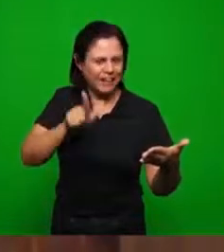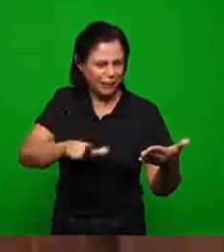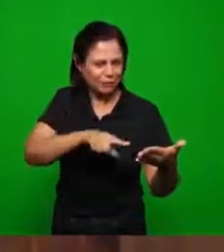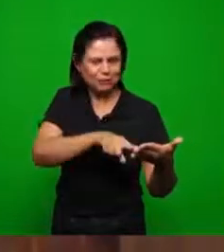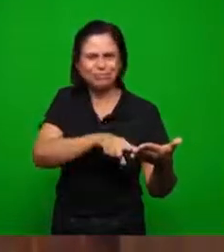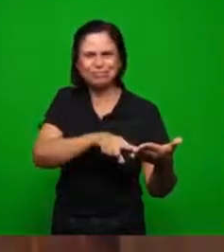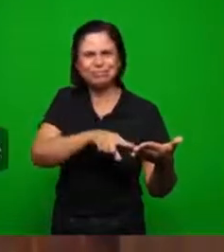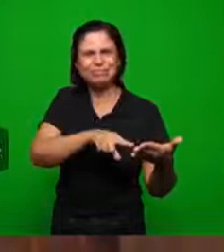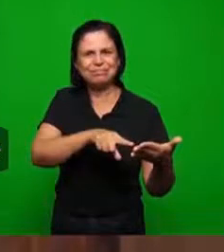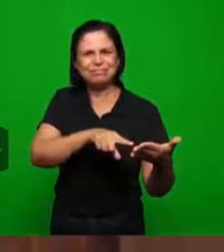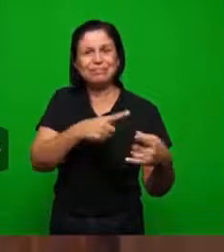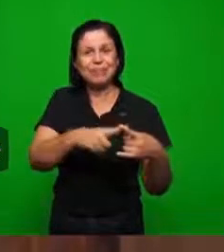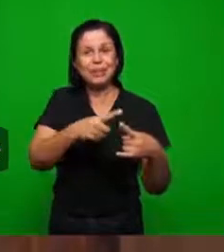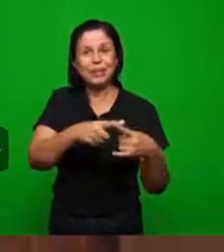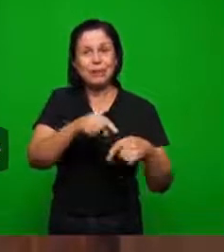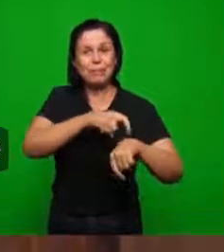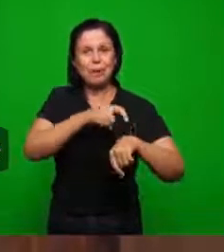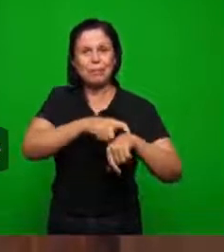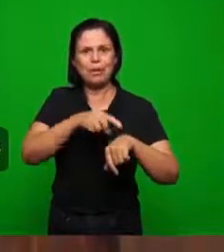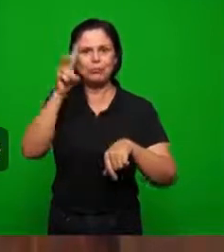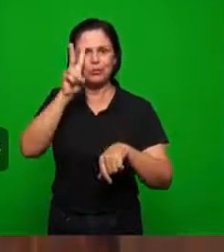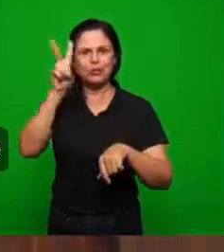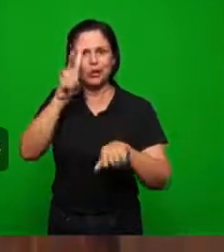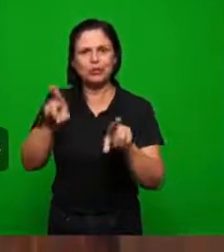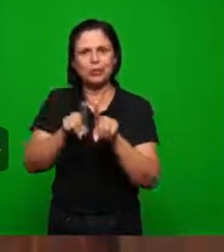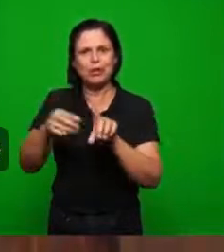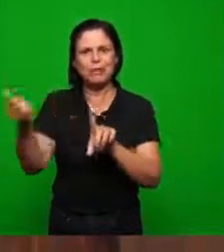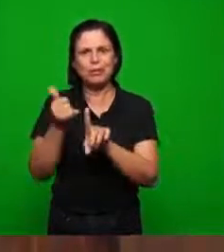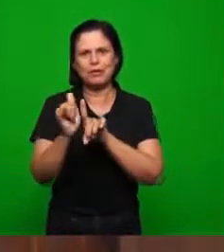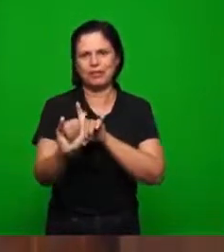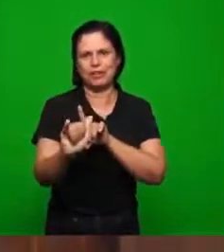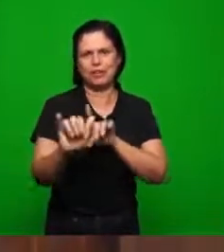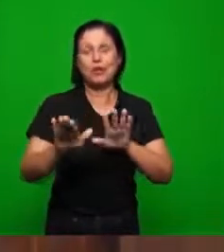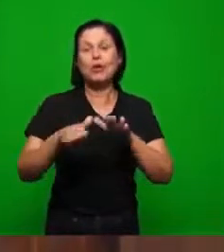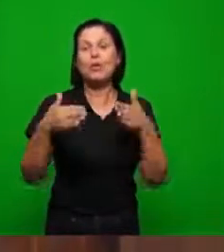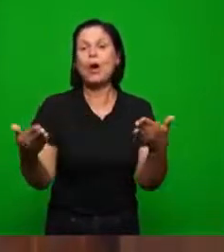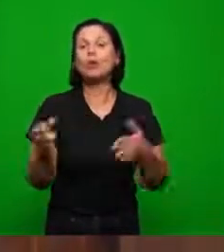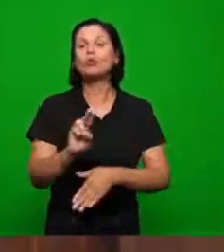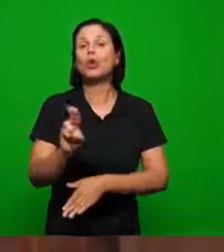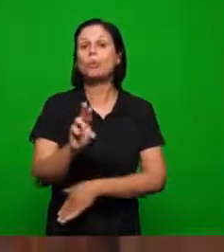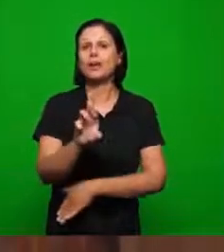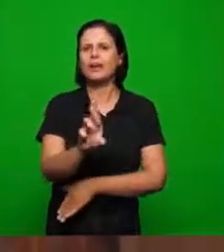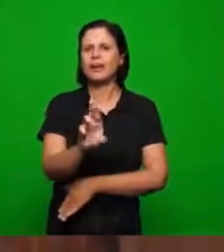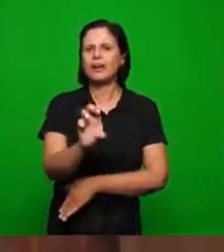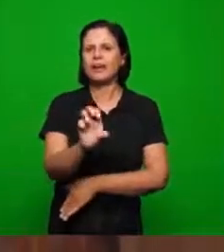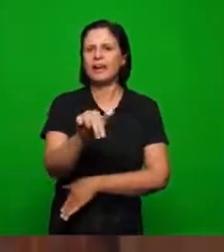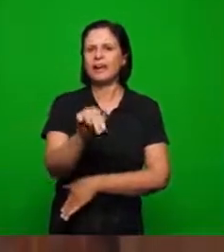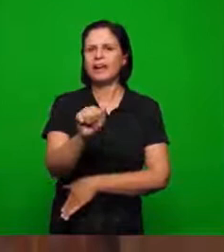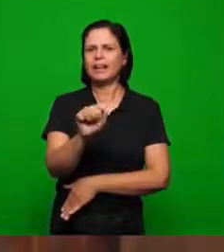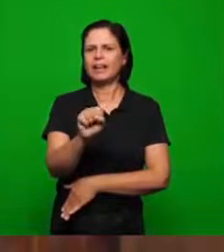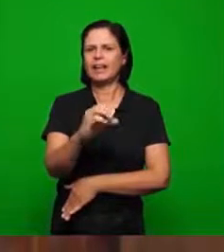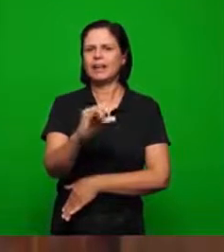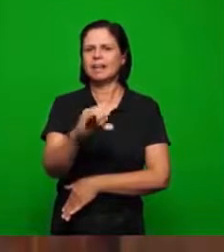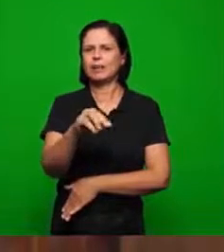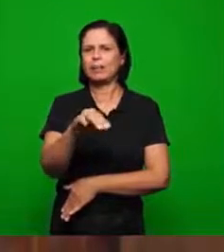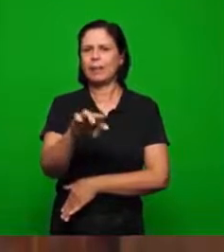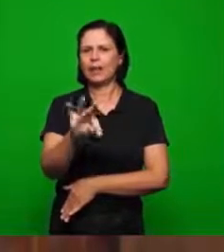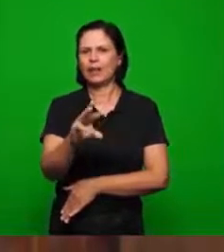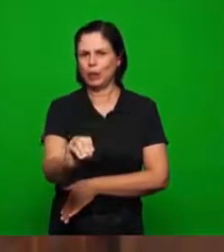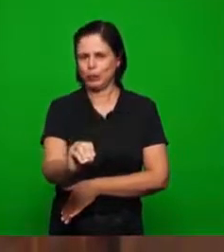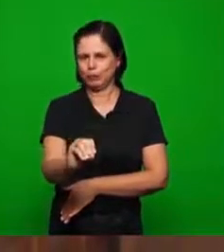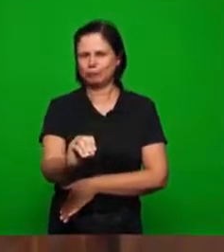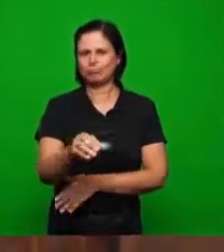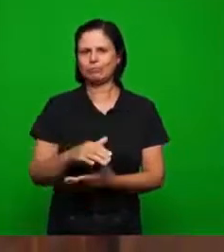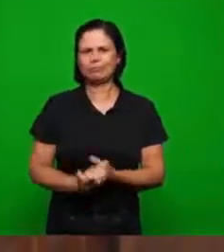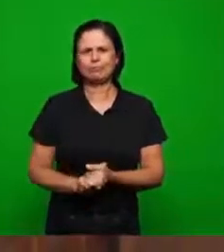foi não somente histórico, mas profético, que também se chamou de renascimento. Vejam, os irmãos, a promessa do